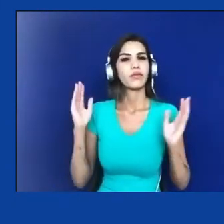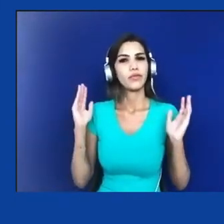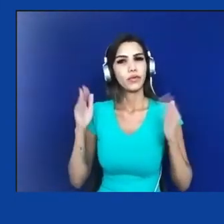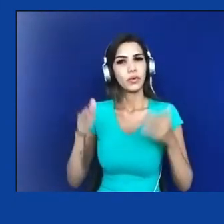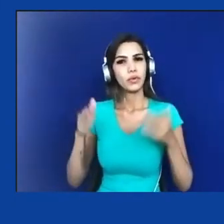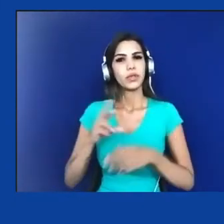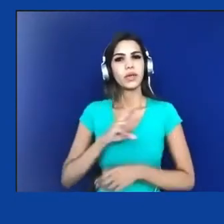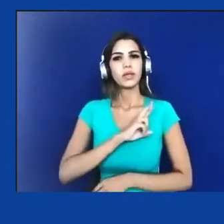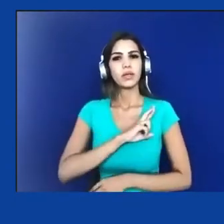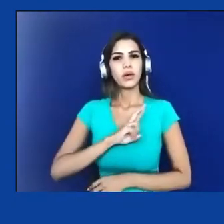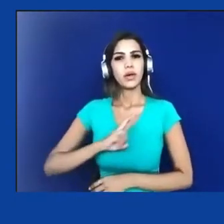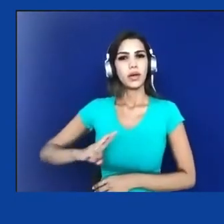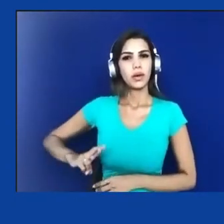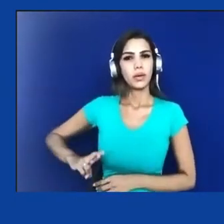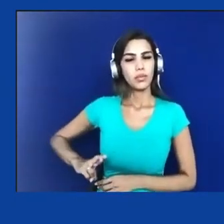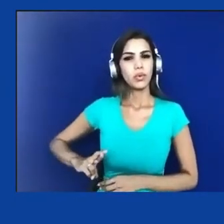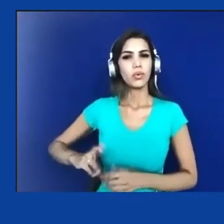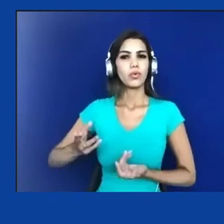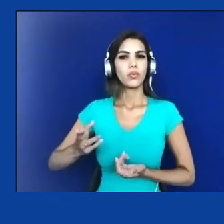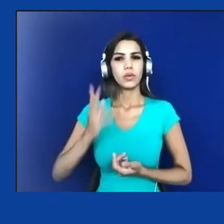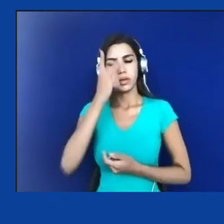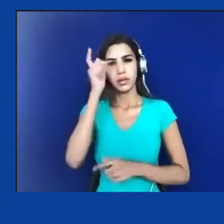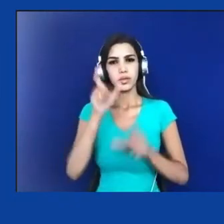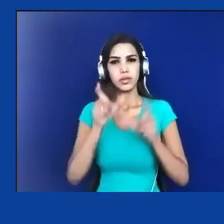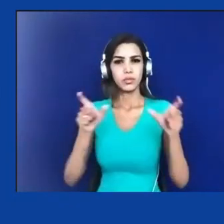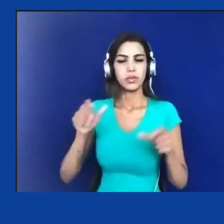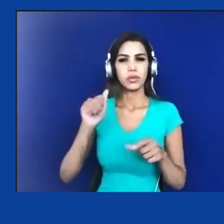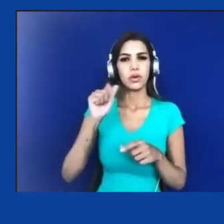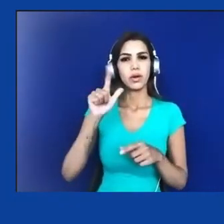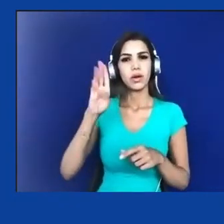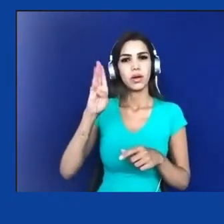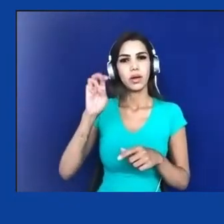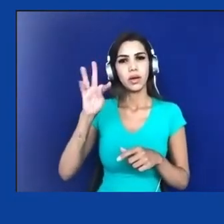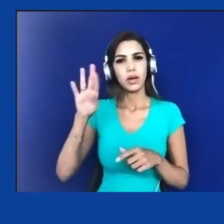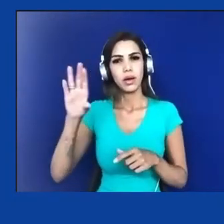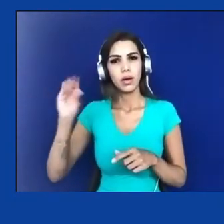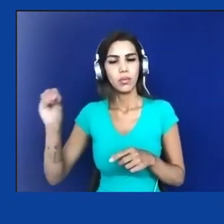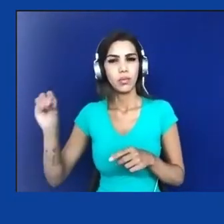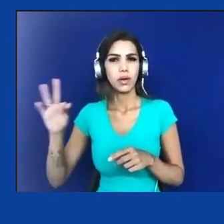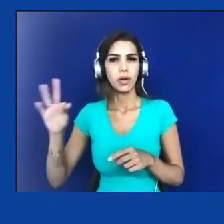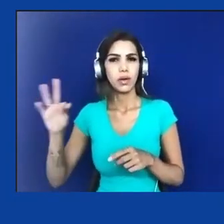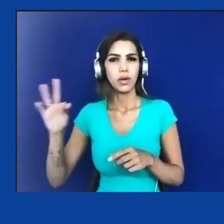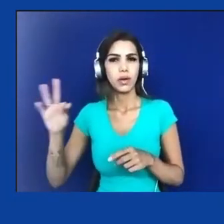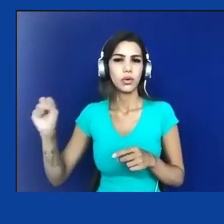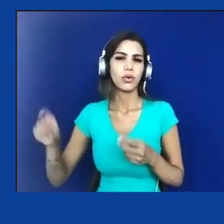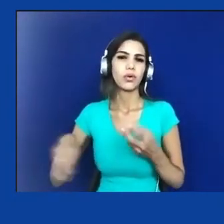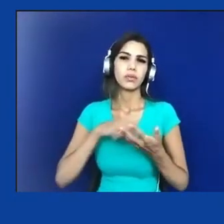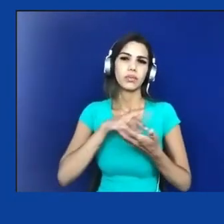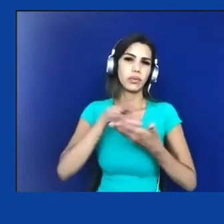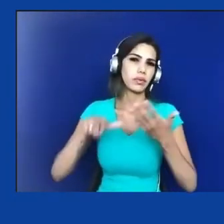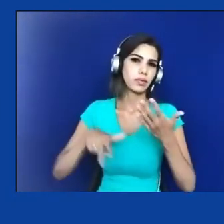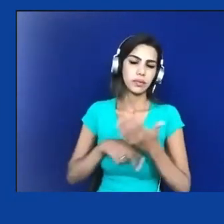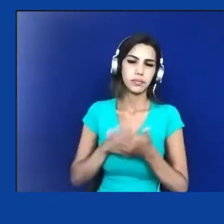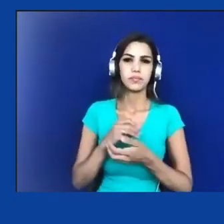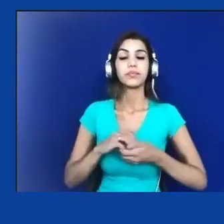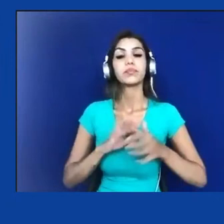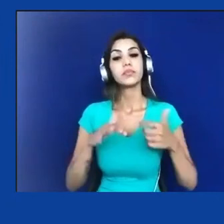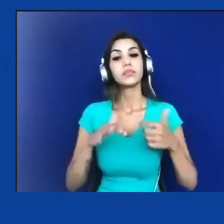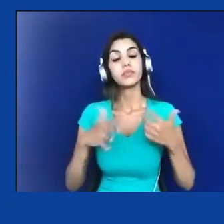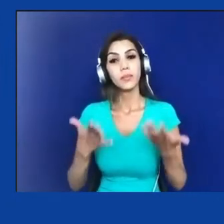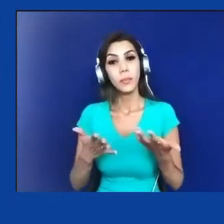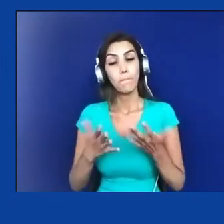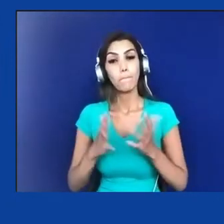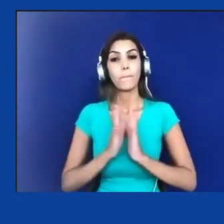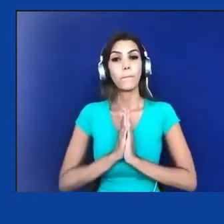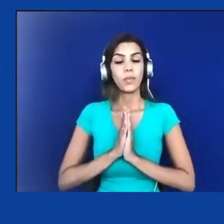personalidades como Euclides da Cunha, Alberto Torres, o bortânico Alberto José Sampaio e outros. O denominador comum dessa tradição